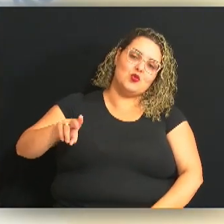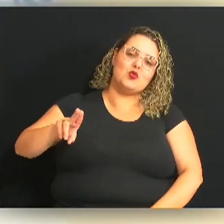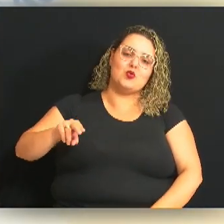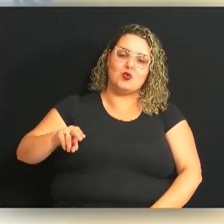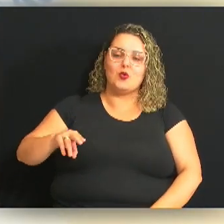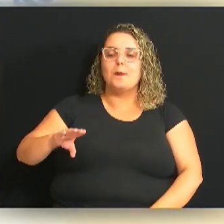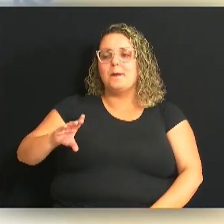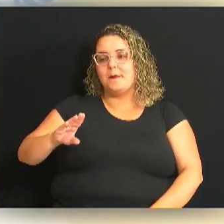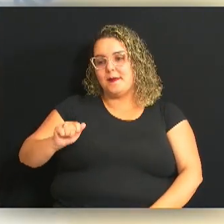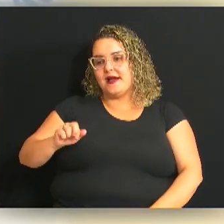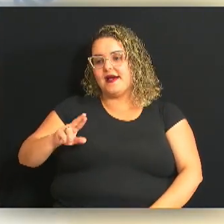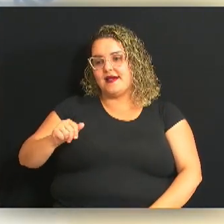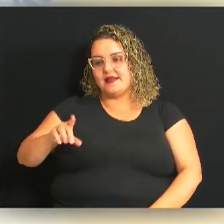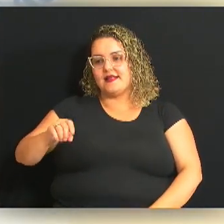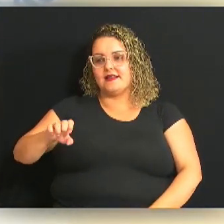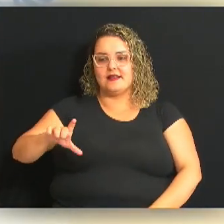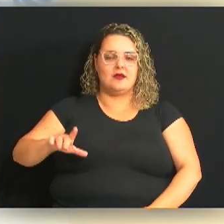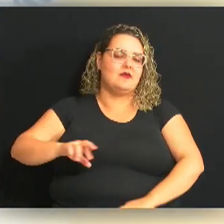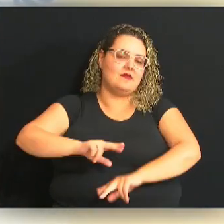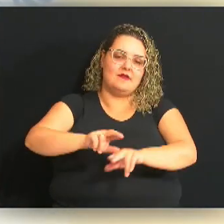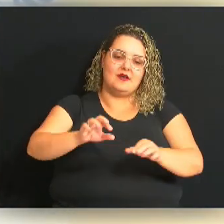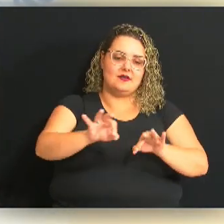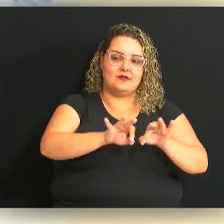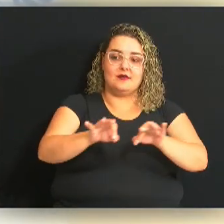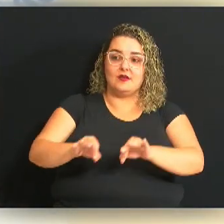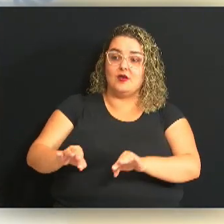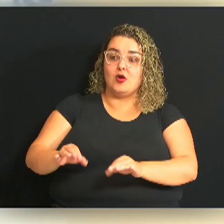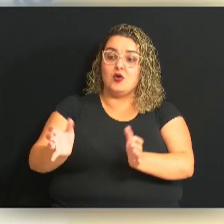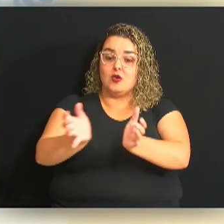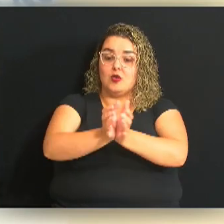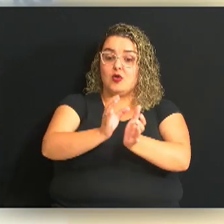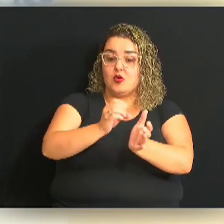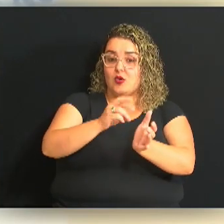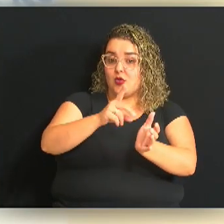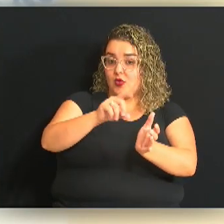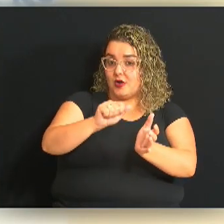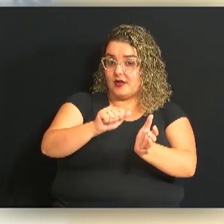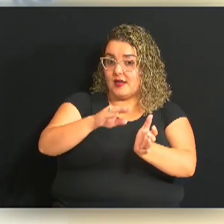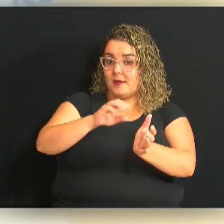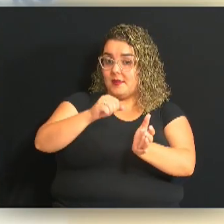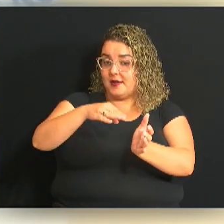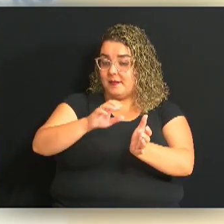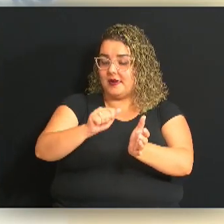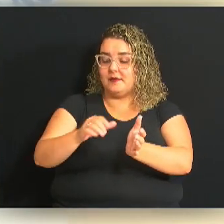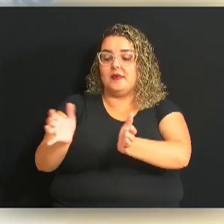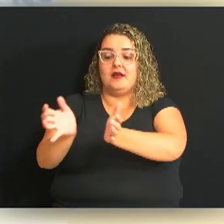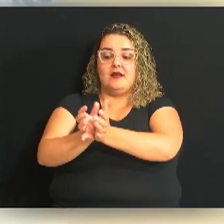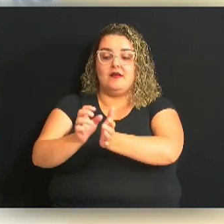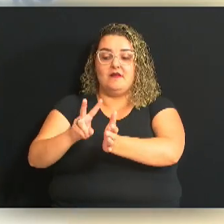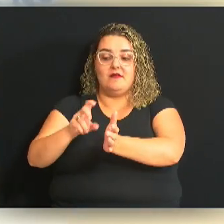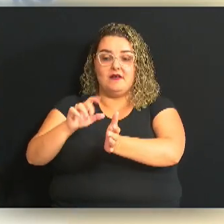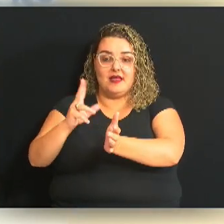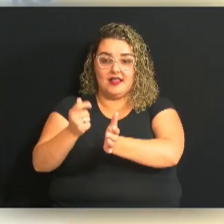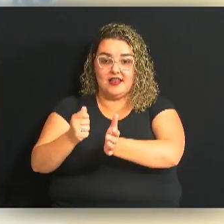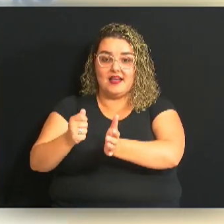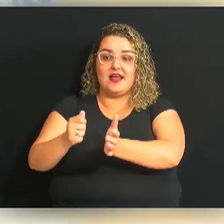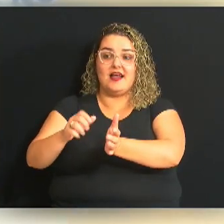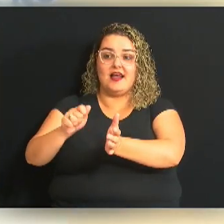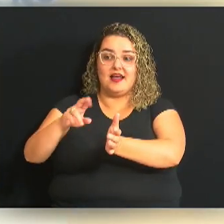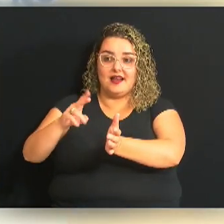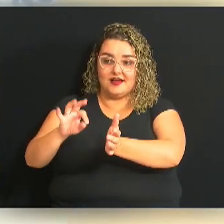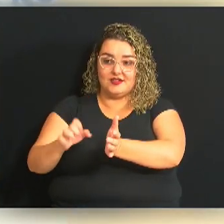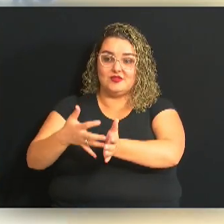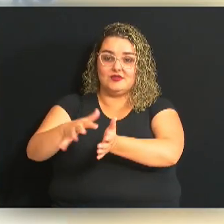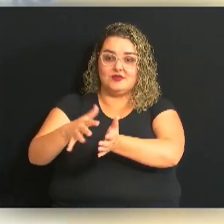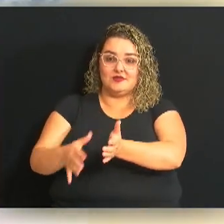atua em vários projetos, como o grupo Corda Bamba, o grupo Velha Arte do Samba, o Samba de Bolso e o